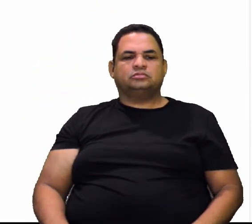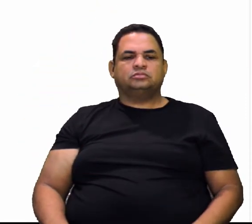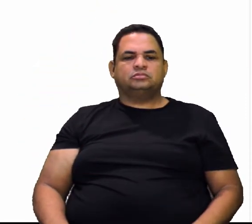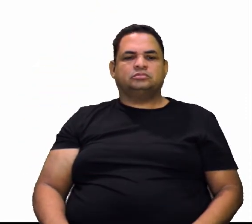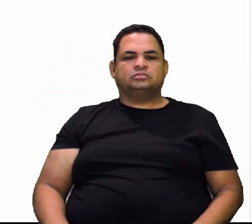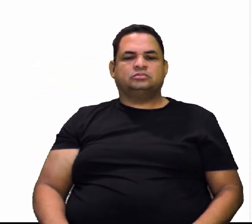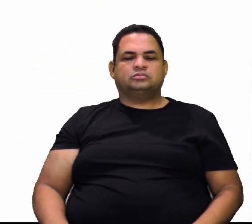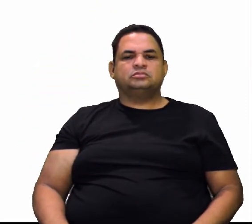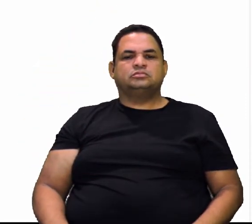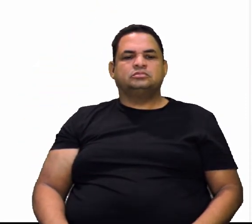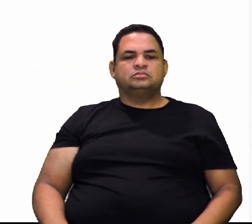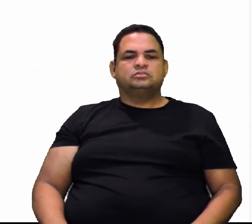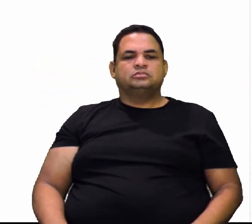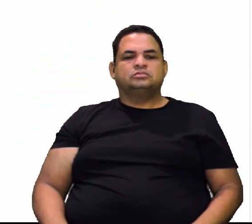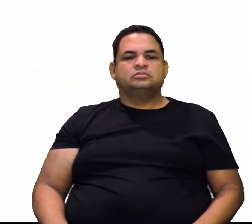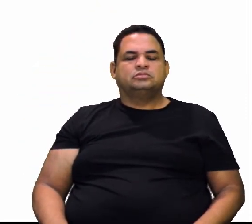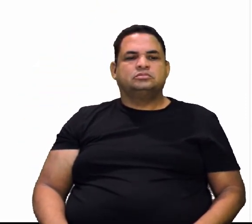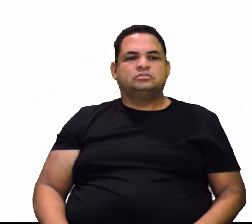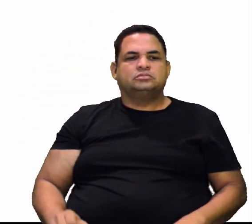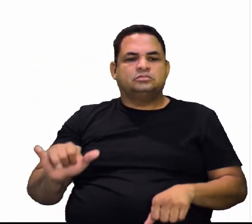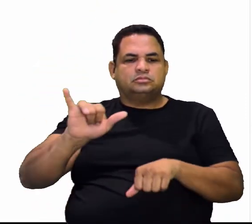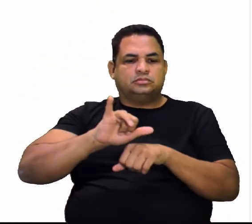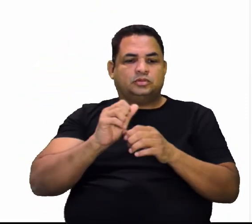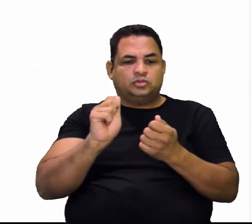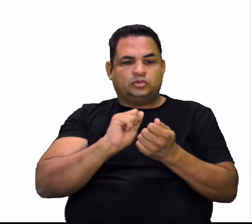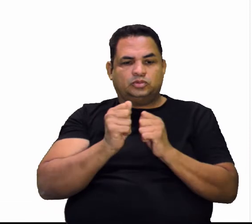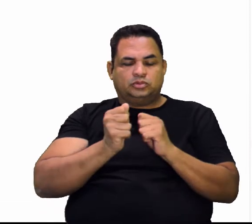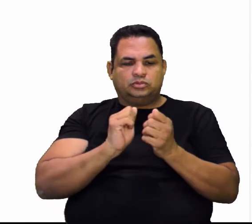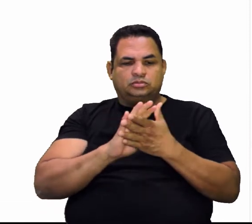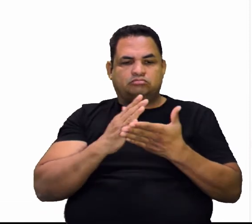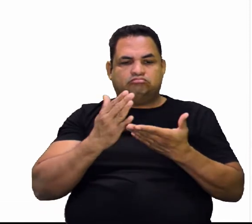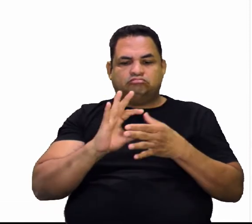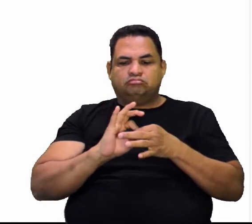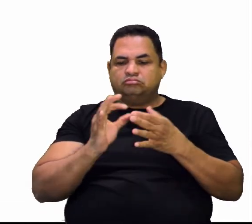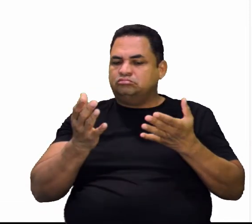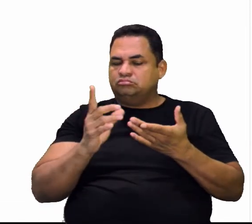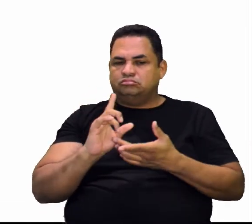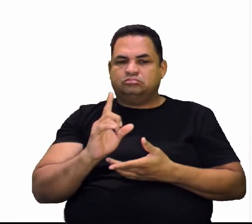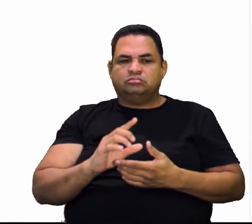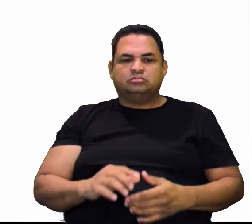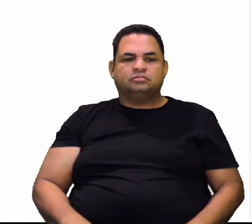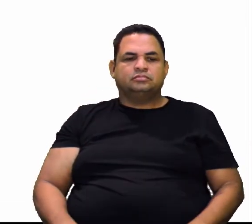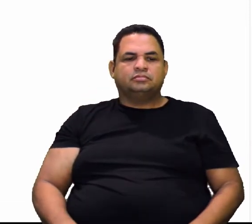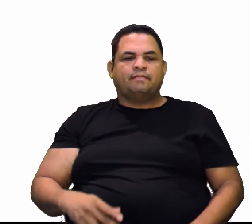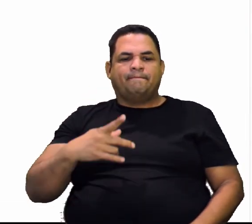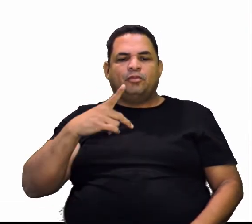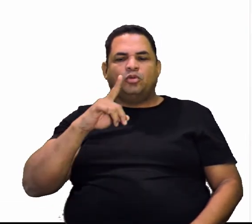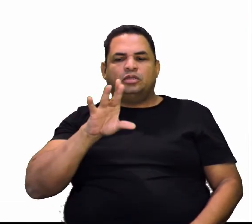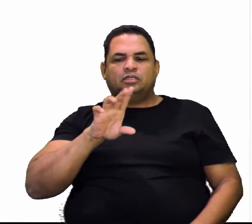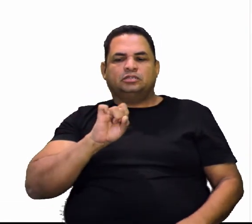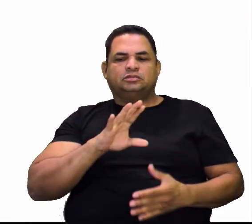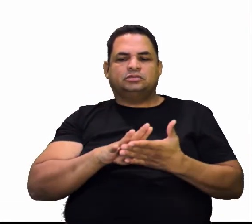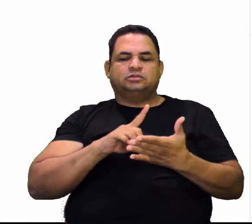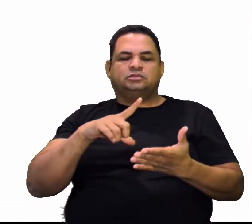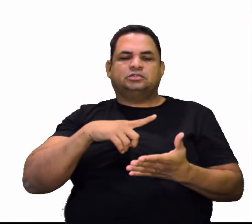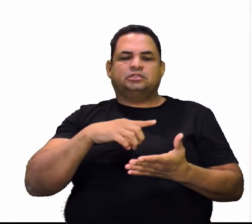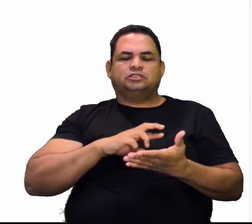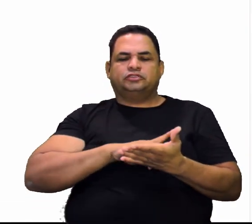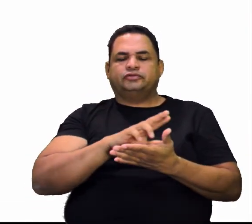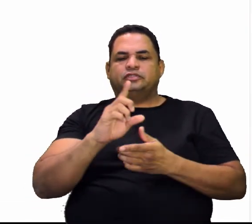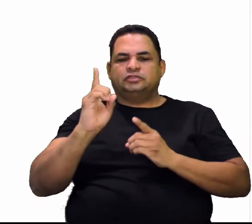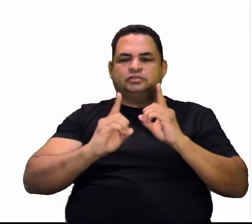tá? Centralizado, era Roma que centralizava o controle, não deixava ninguém controlar, era politeísta, tinha vários